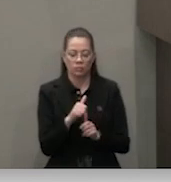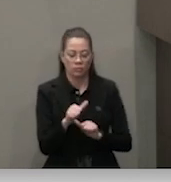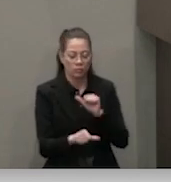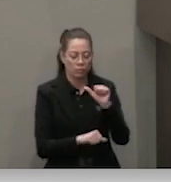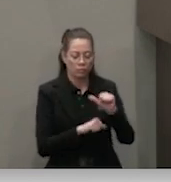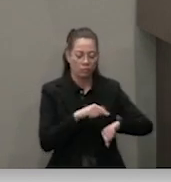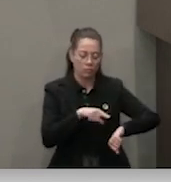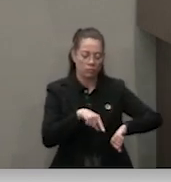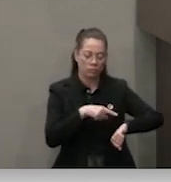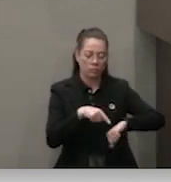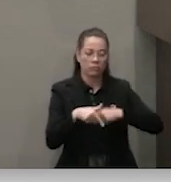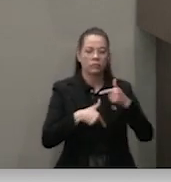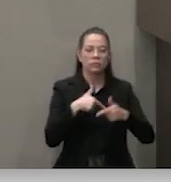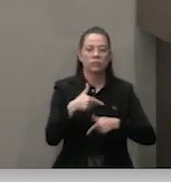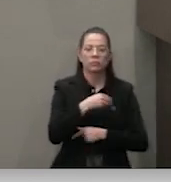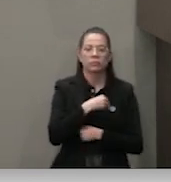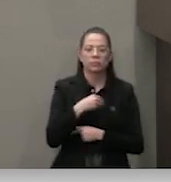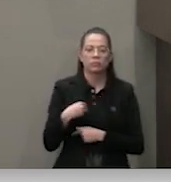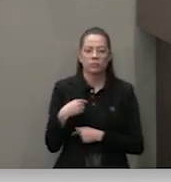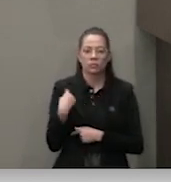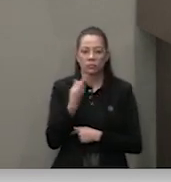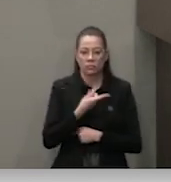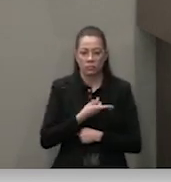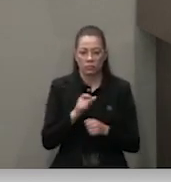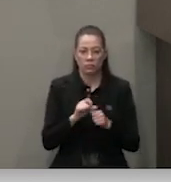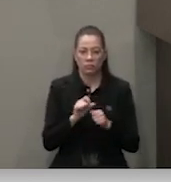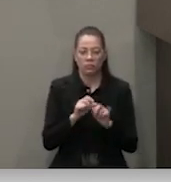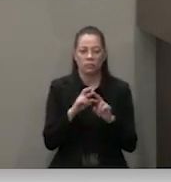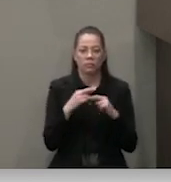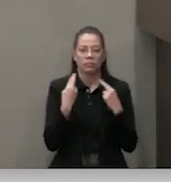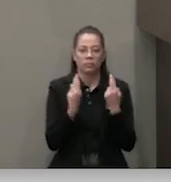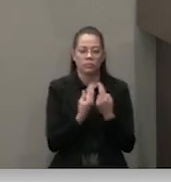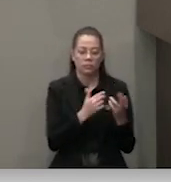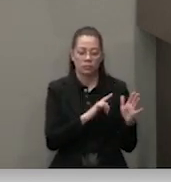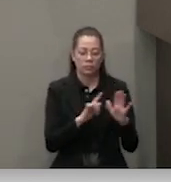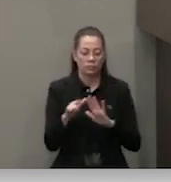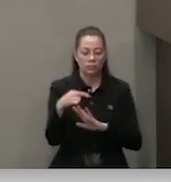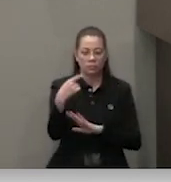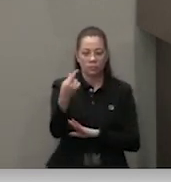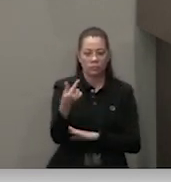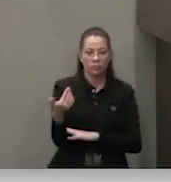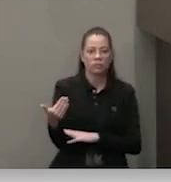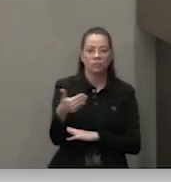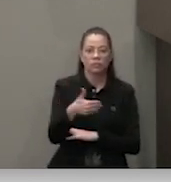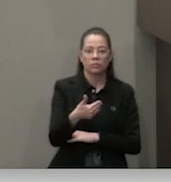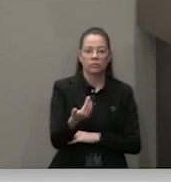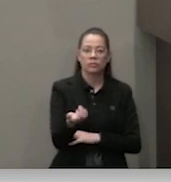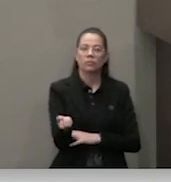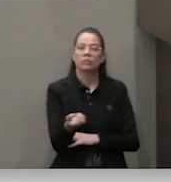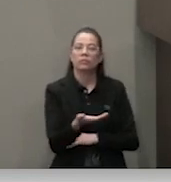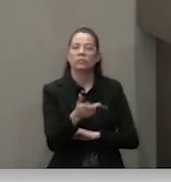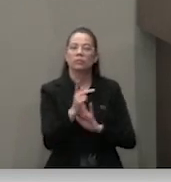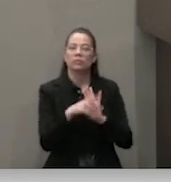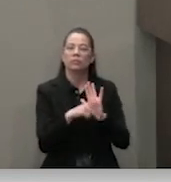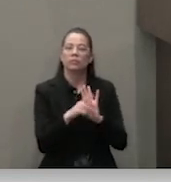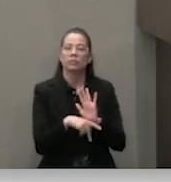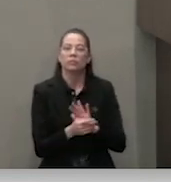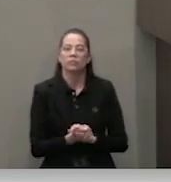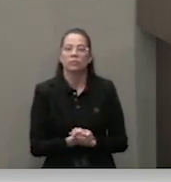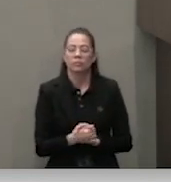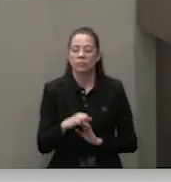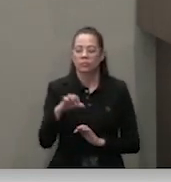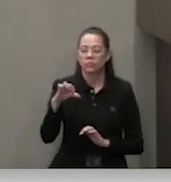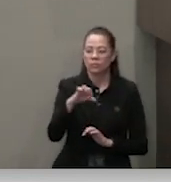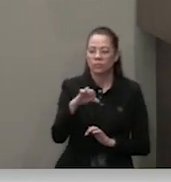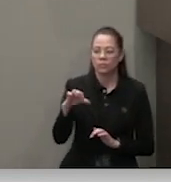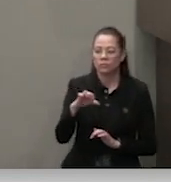de horas enfim e vamos ter uma reunião a semana que vem e vem outro projeto o